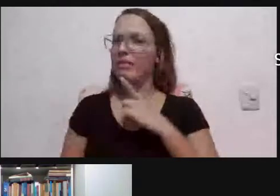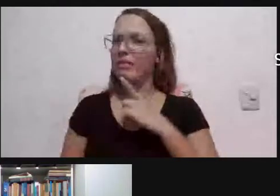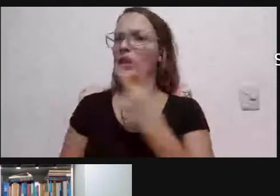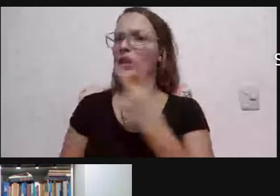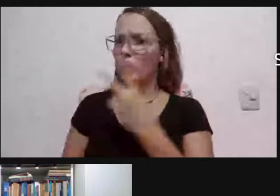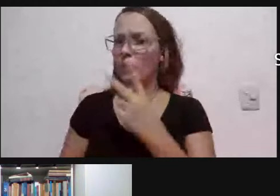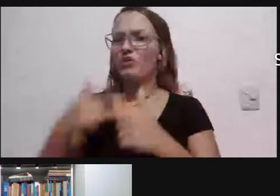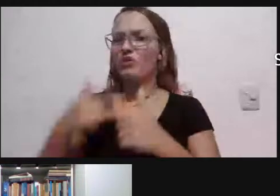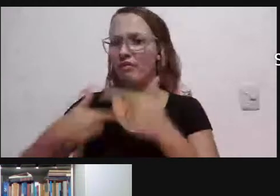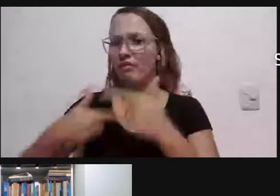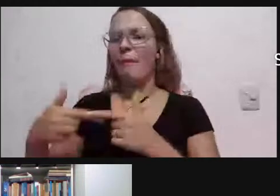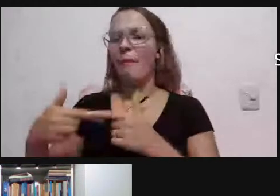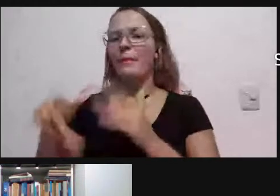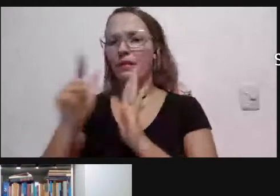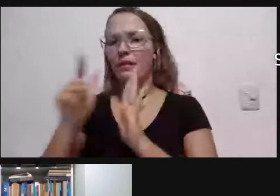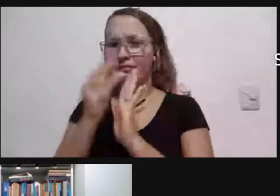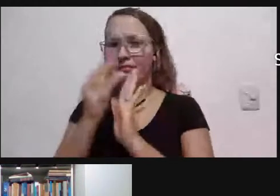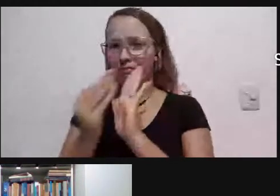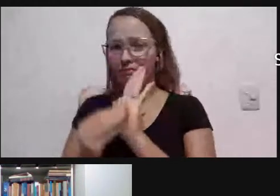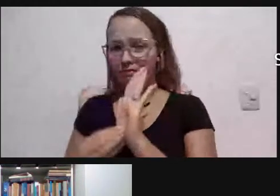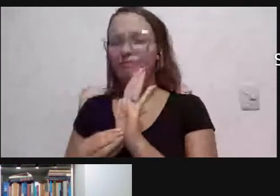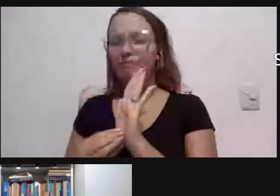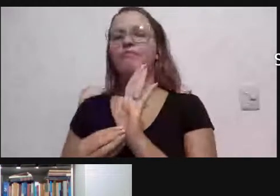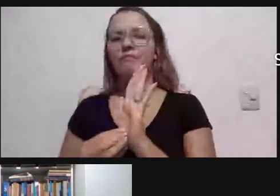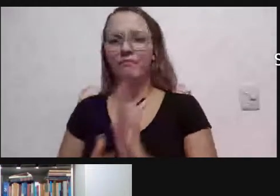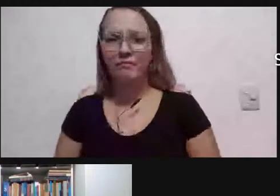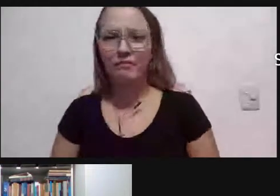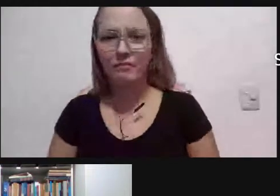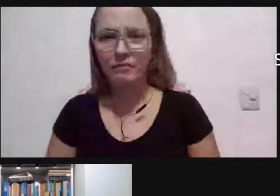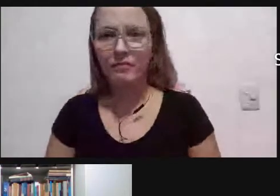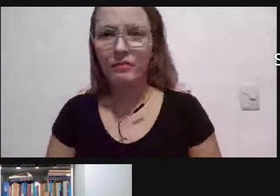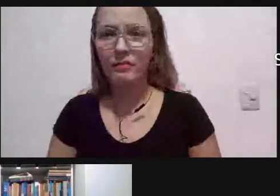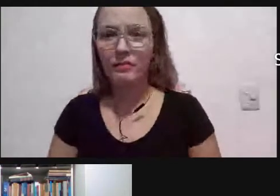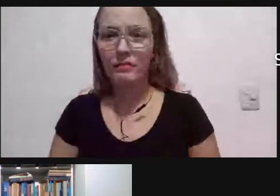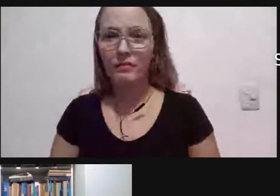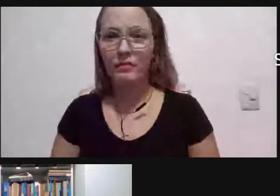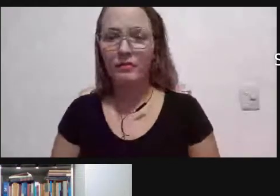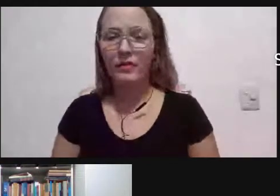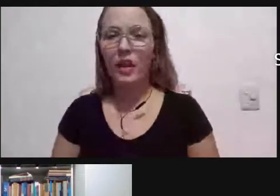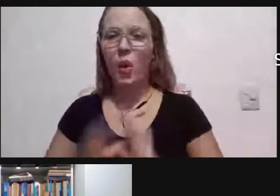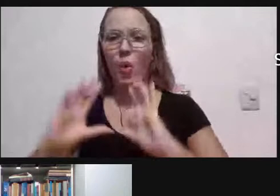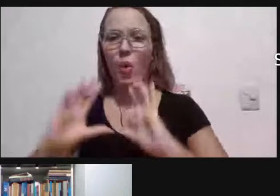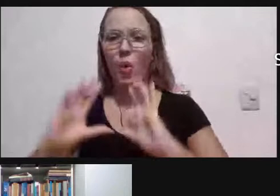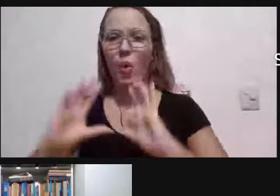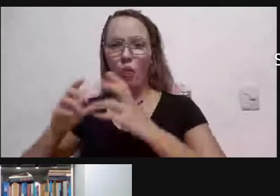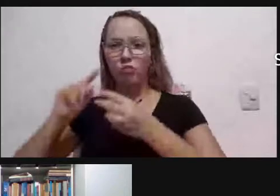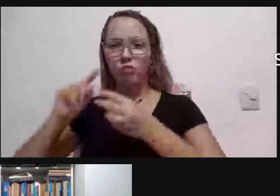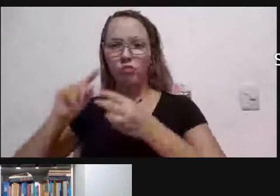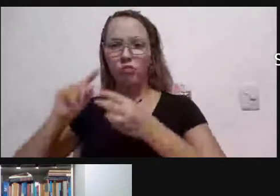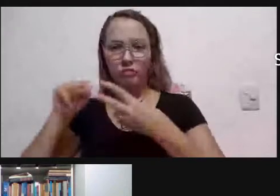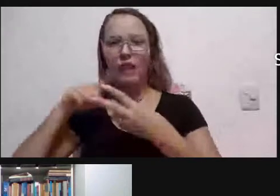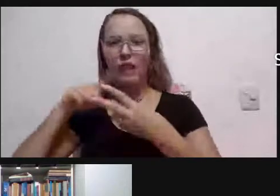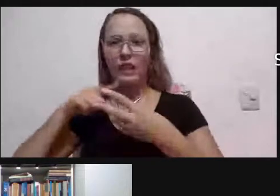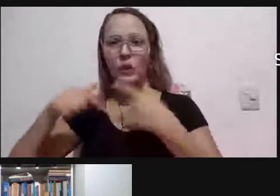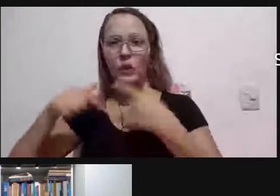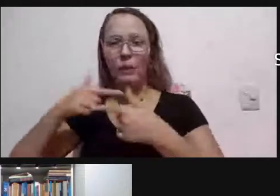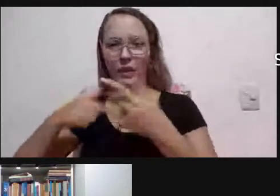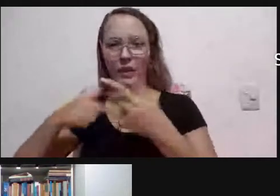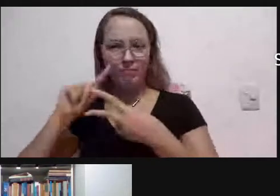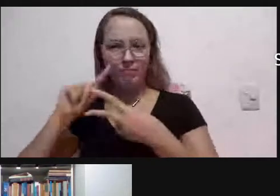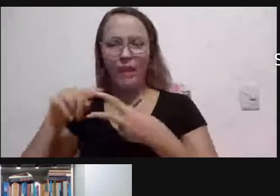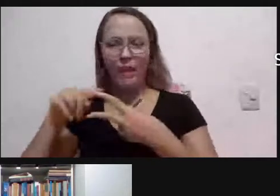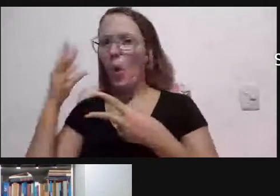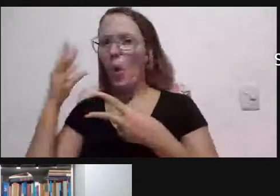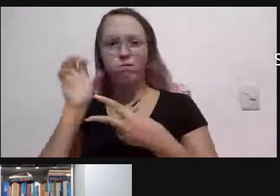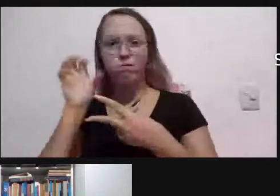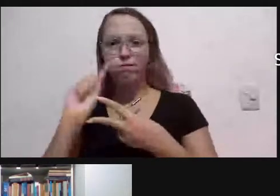coco. Não lembro, acho que um do interior de São Paulo, e aí associa com educação, mas isso já é no século XX, né? Já é nos anos 60,